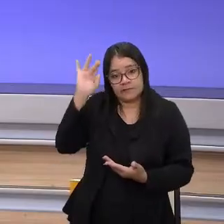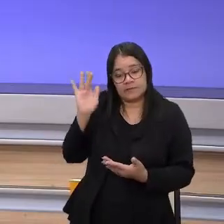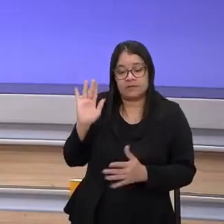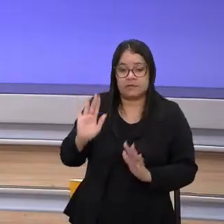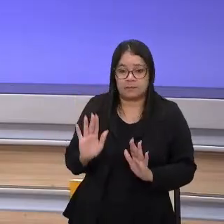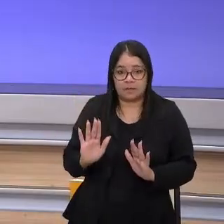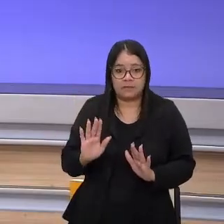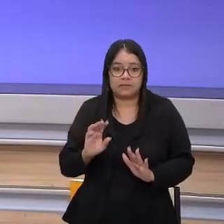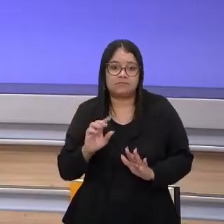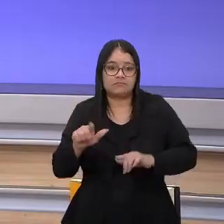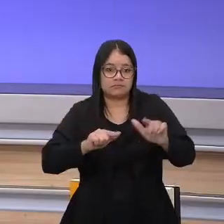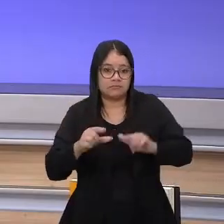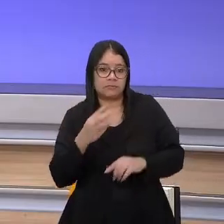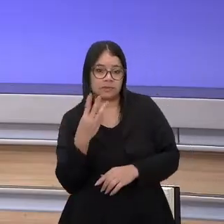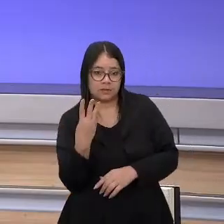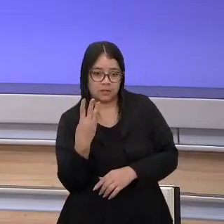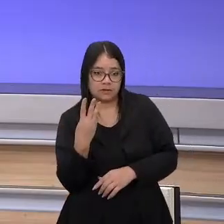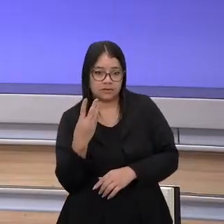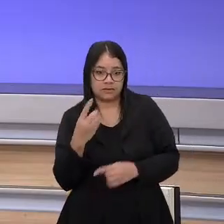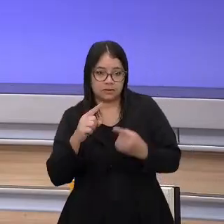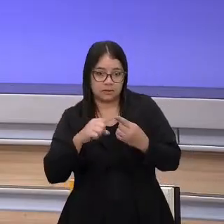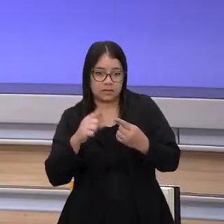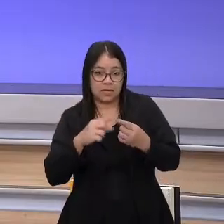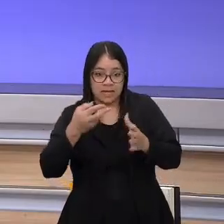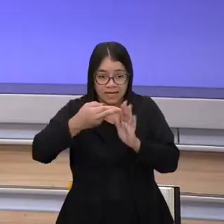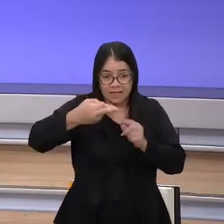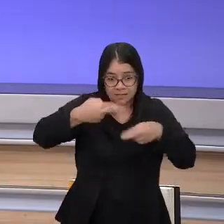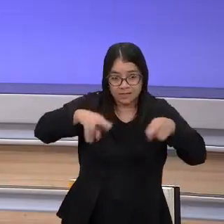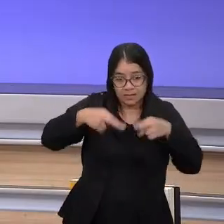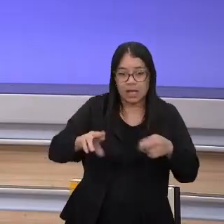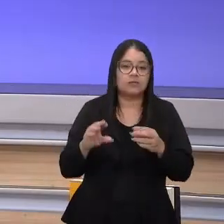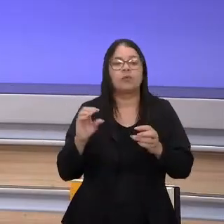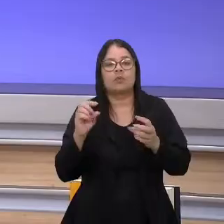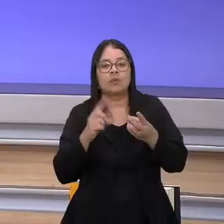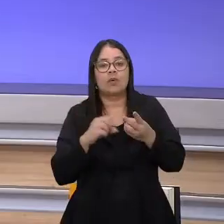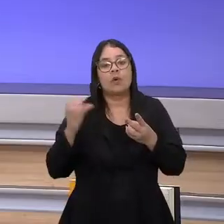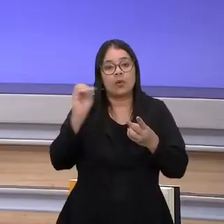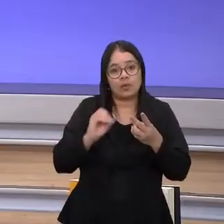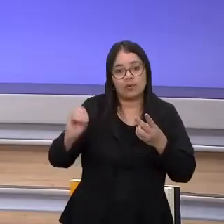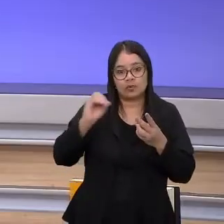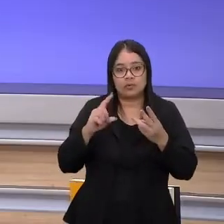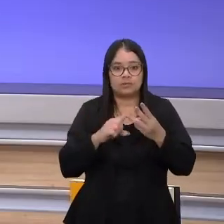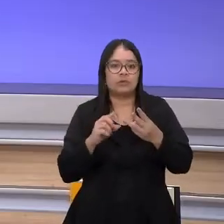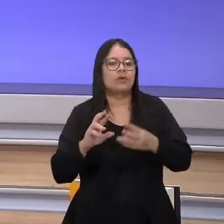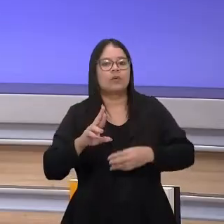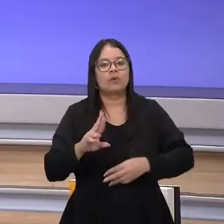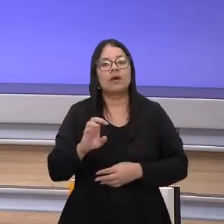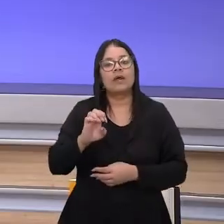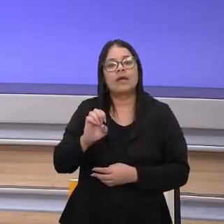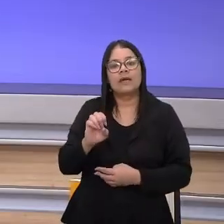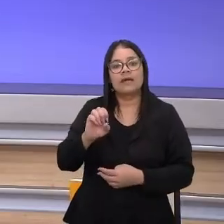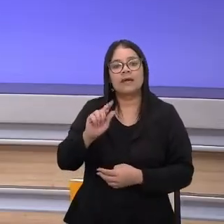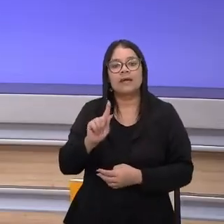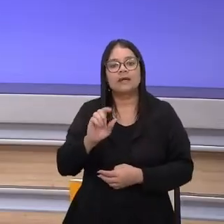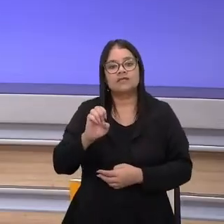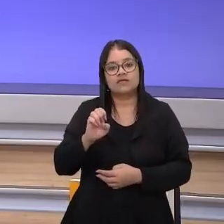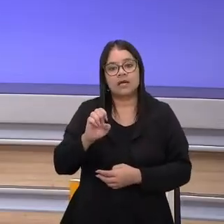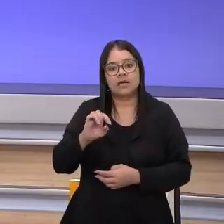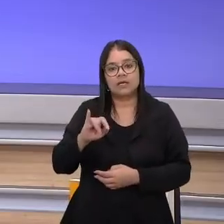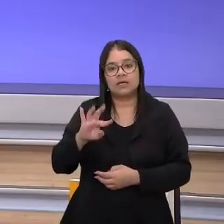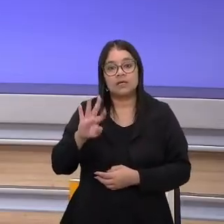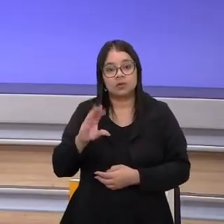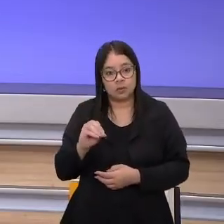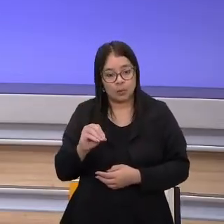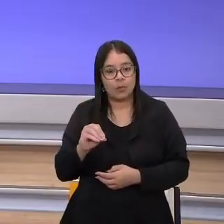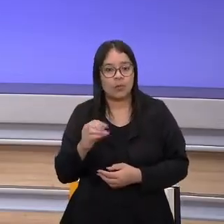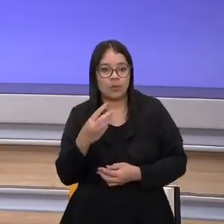frações. Reciclado, orgânico e o rejeito. Ponto. Através dessas